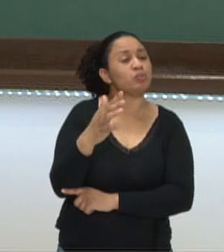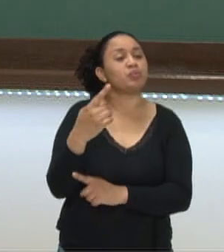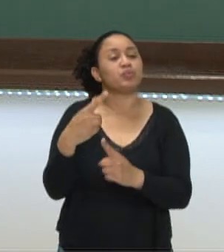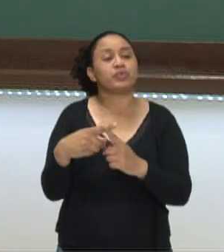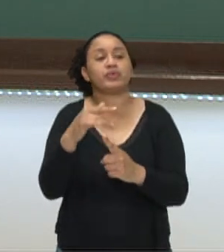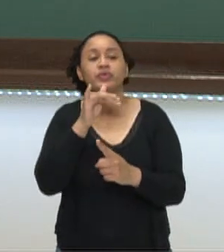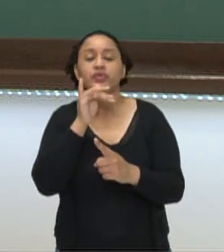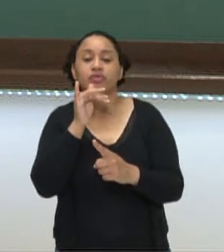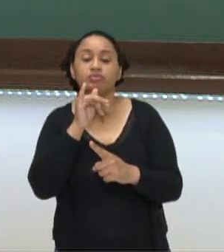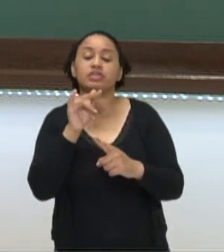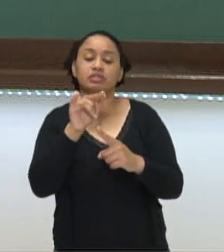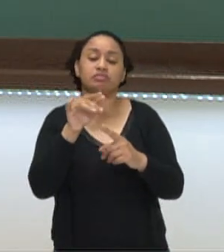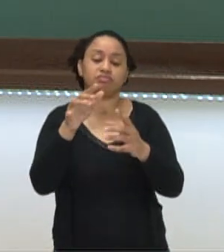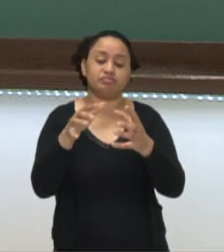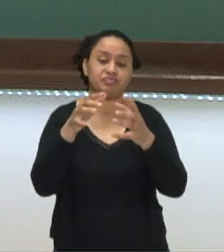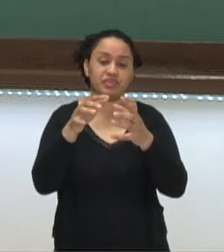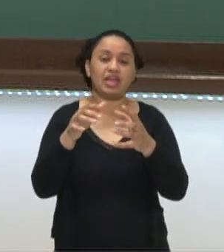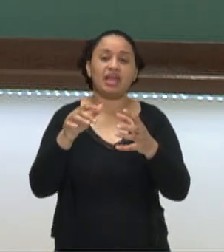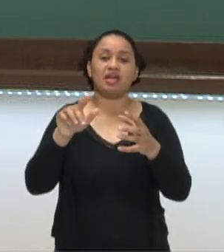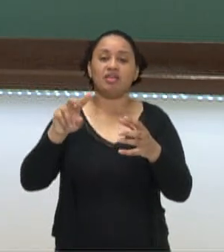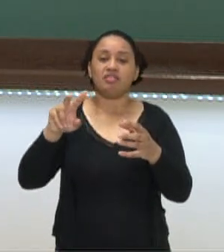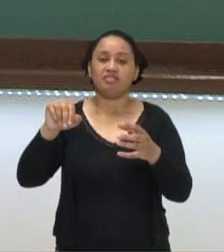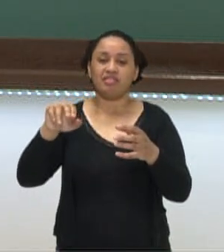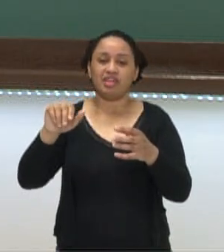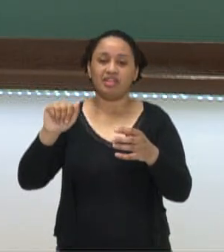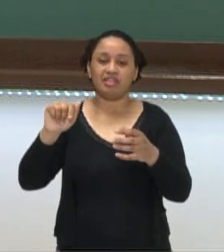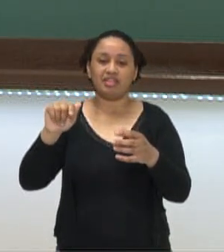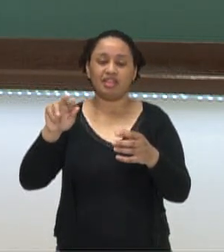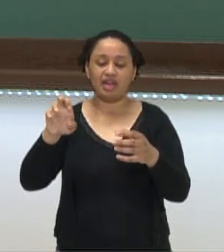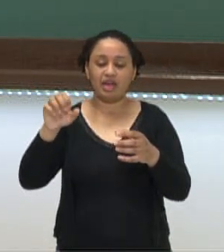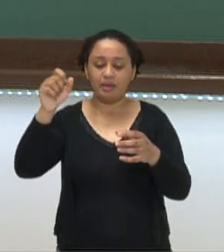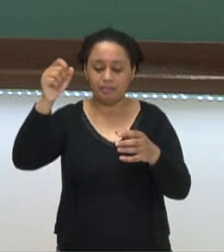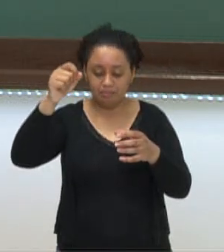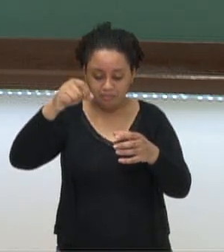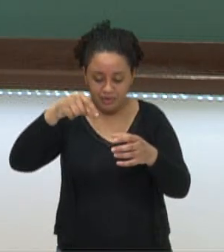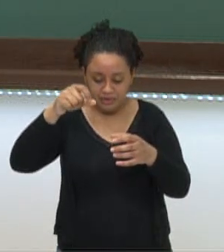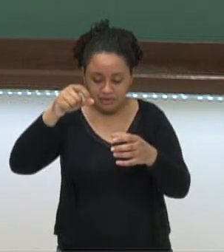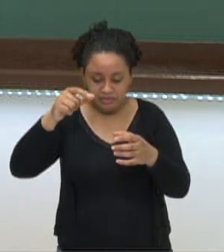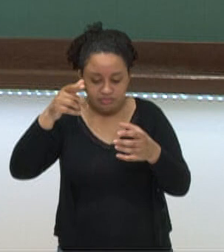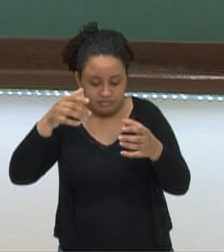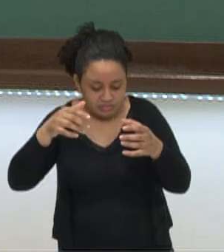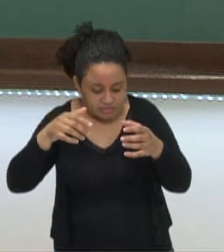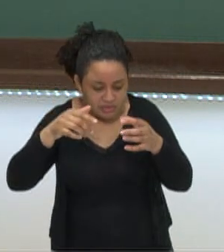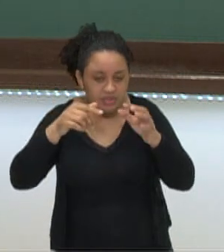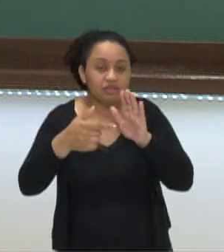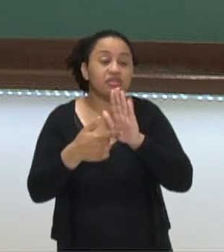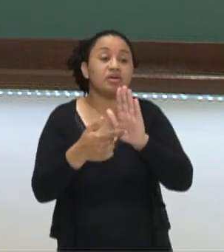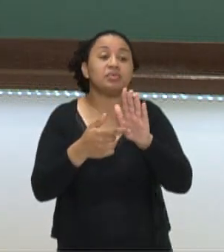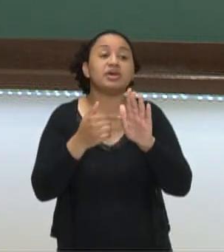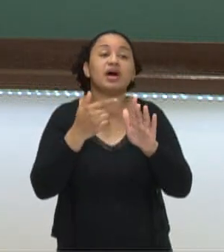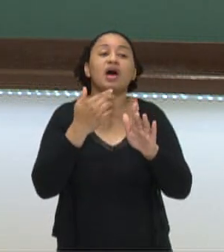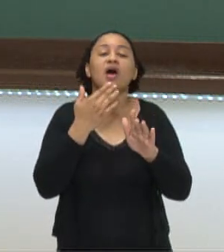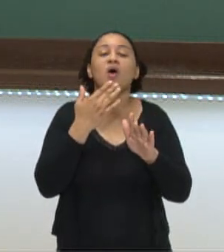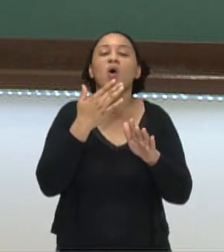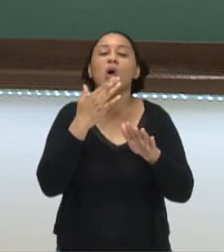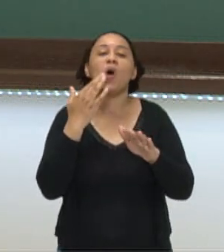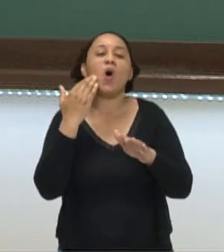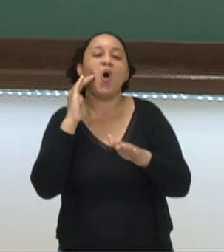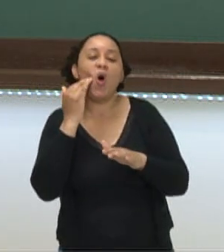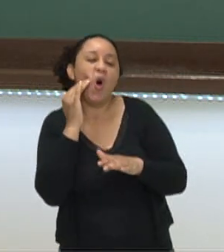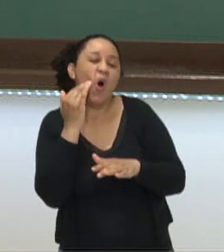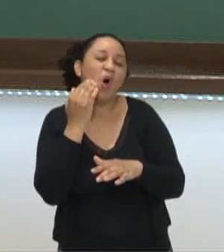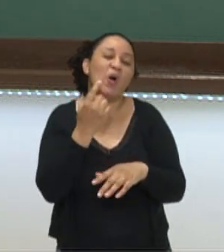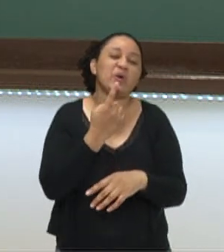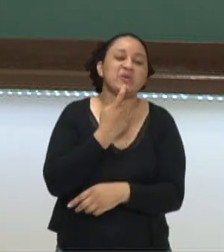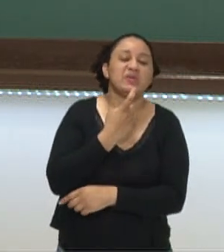por exemplo, se você pegar vinagre, pingar lá o indicador, ele vai apresentar um tom de pink,